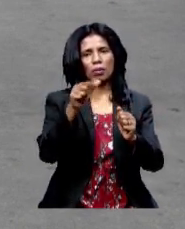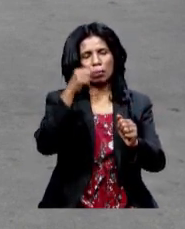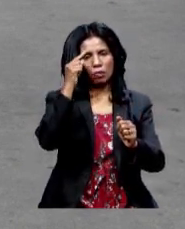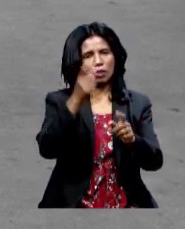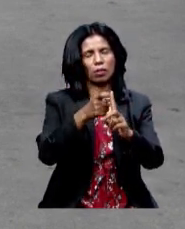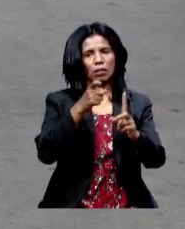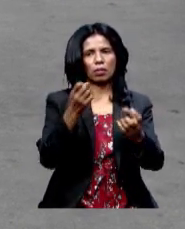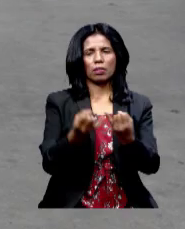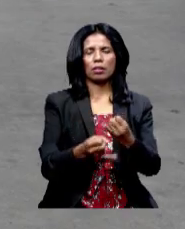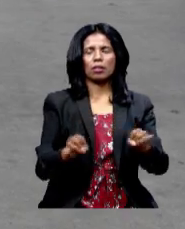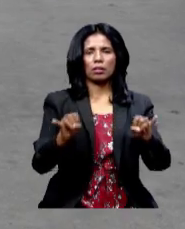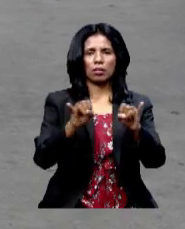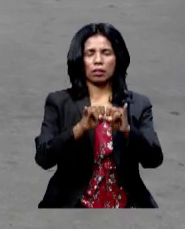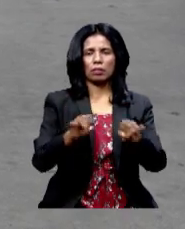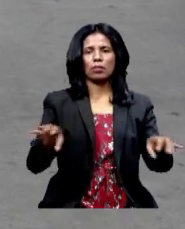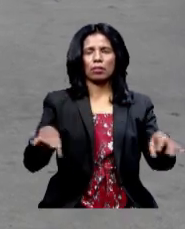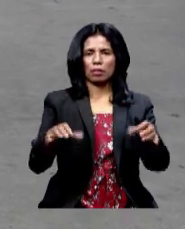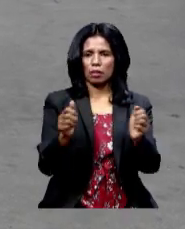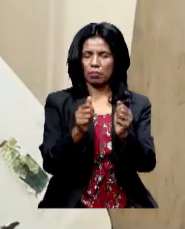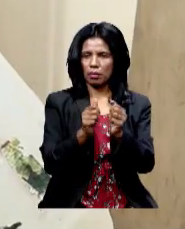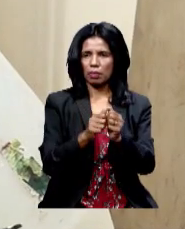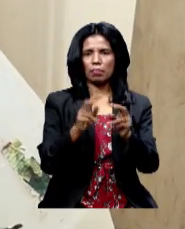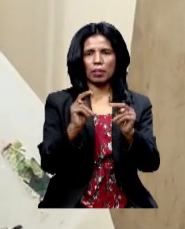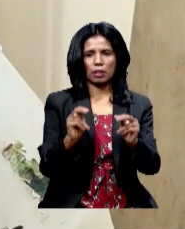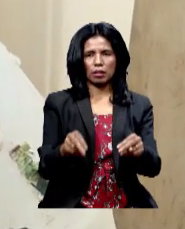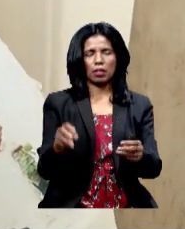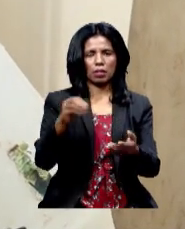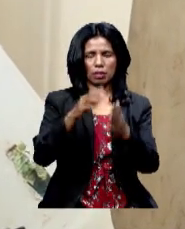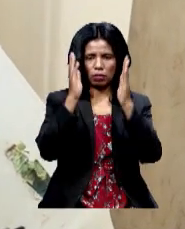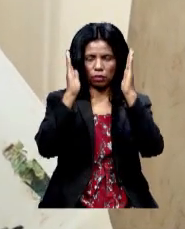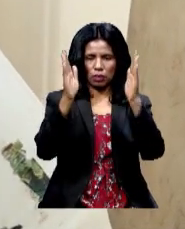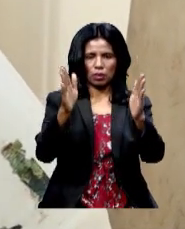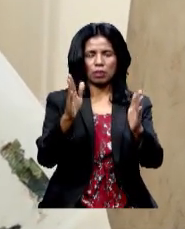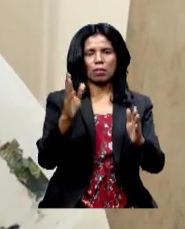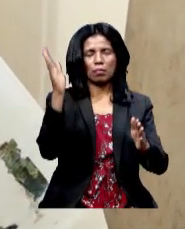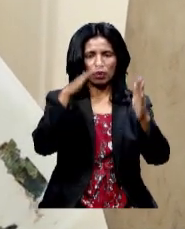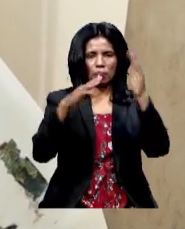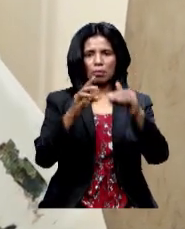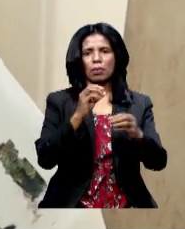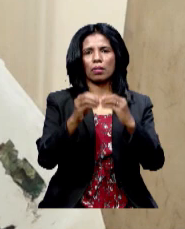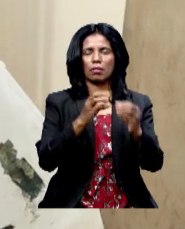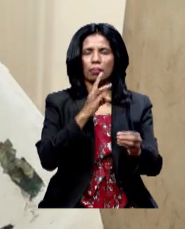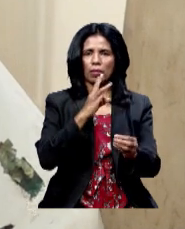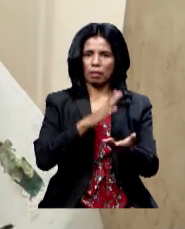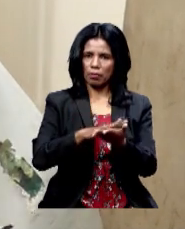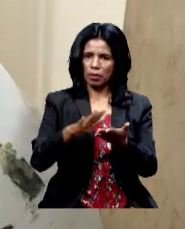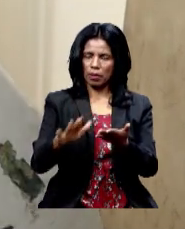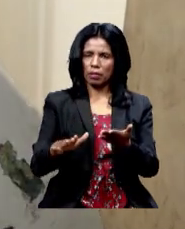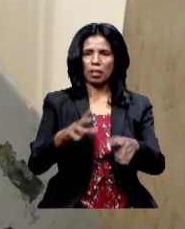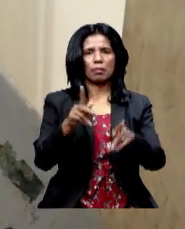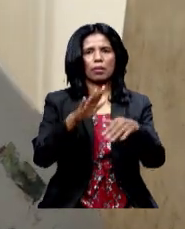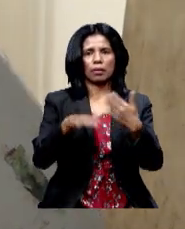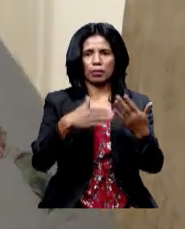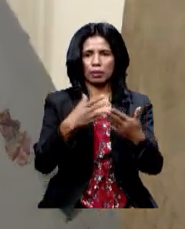husi instituição competente, precisa tau atenção seru ba problema bemos, nune população